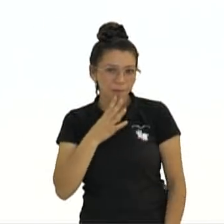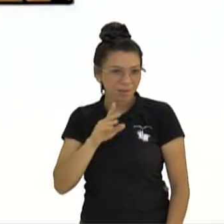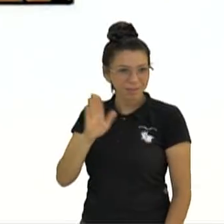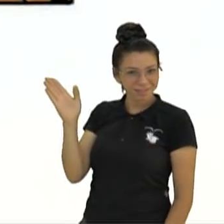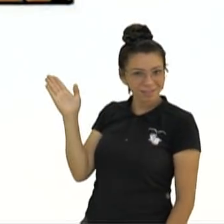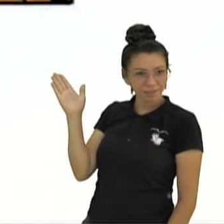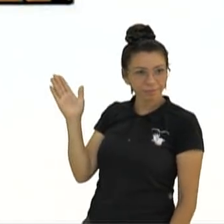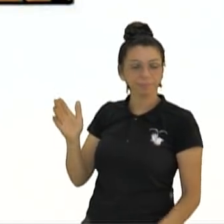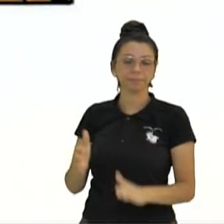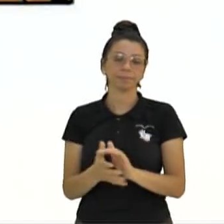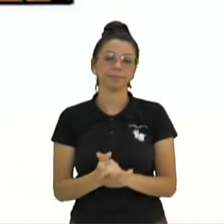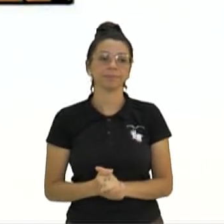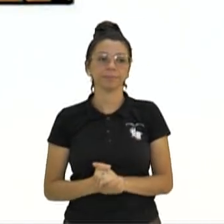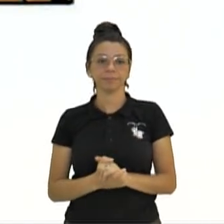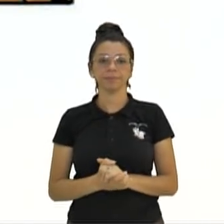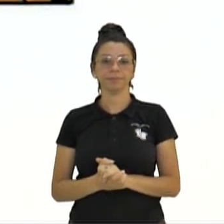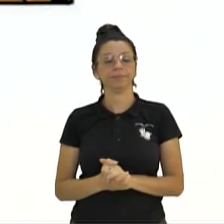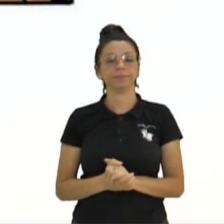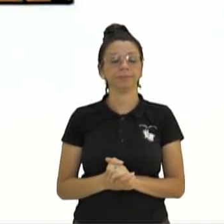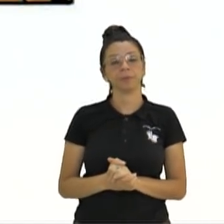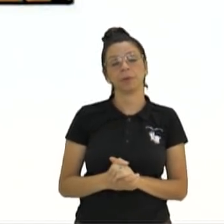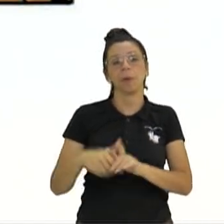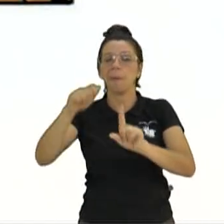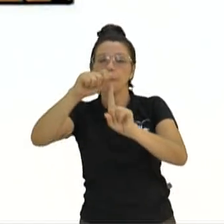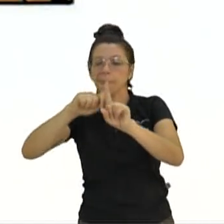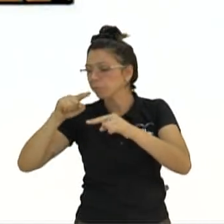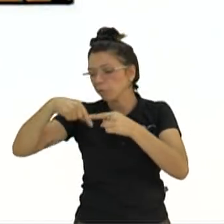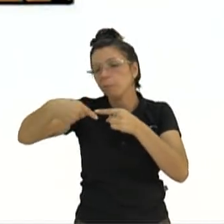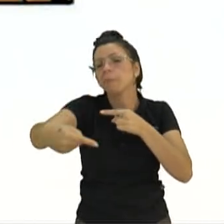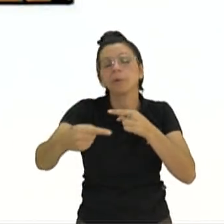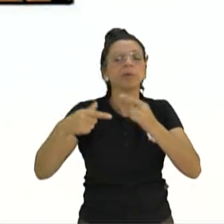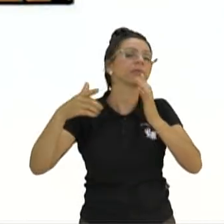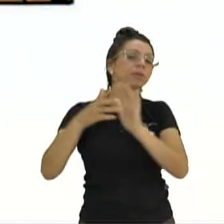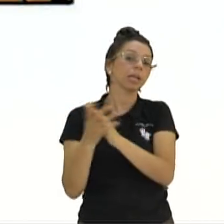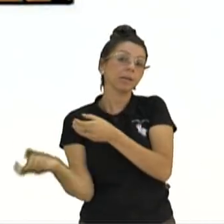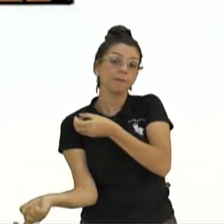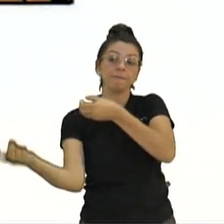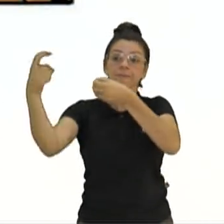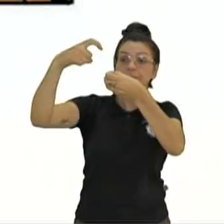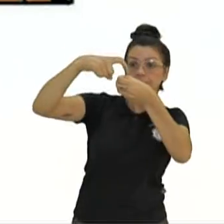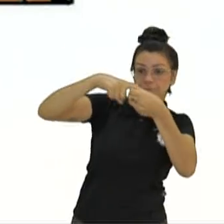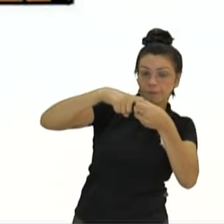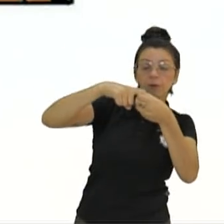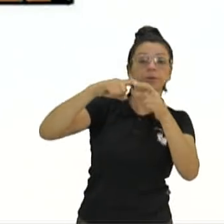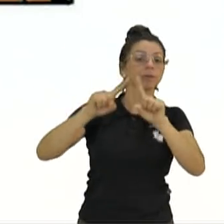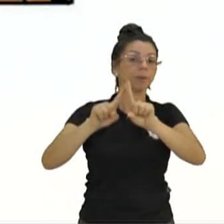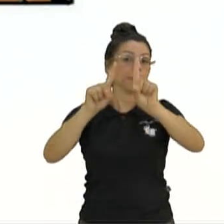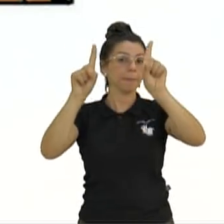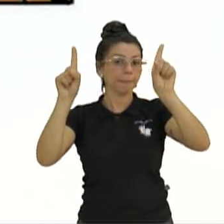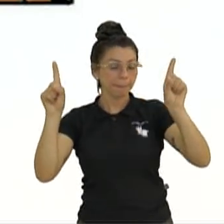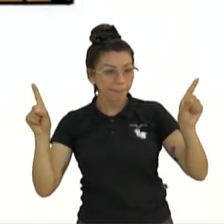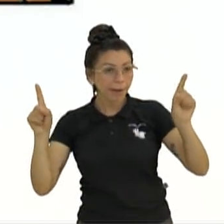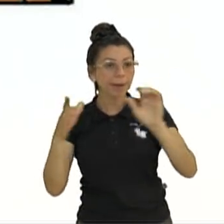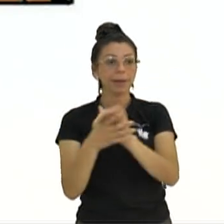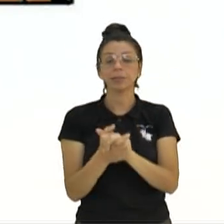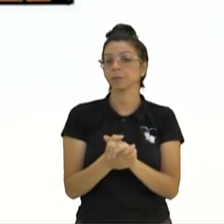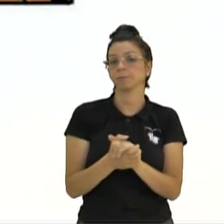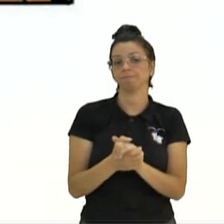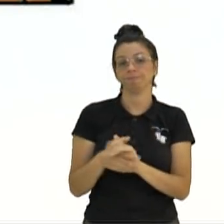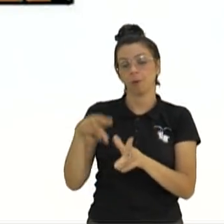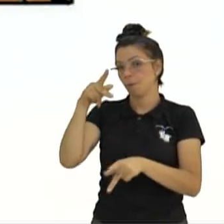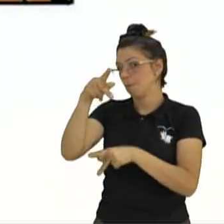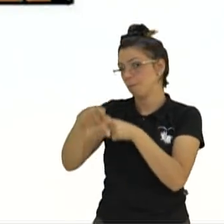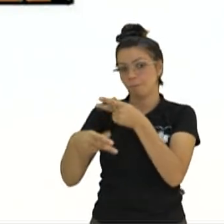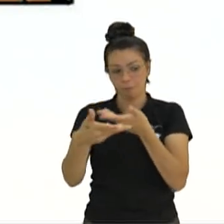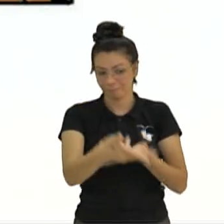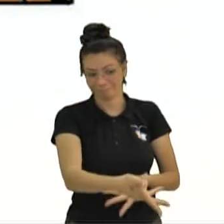quadrinho? Vamos lá? Alguns meses depois, ele retorna, mas a recepção não foi bem a que